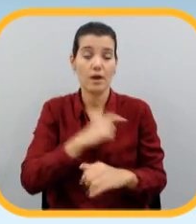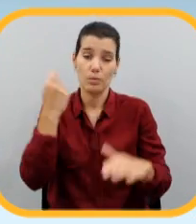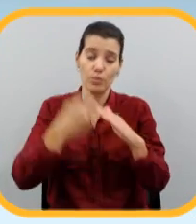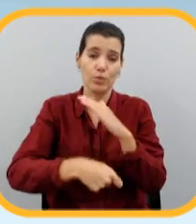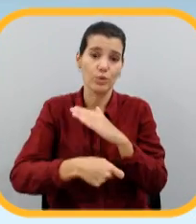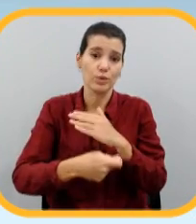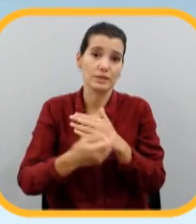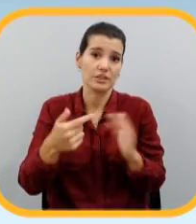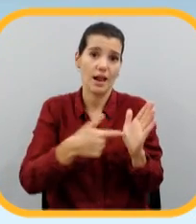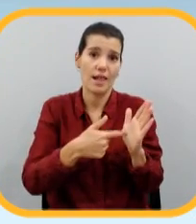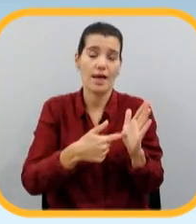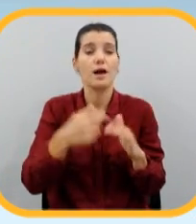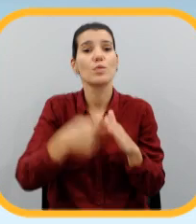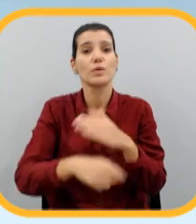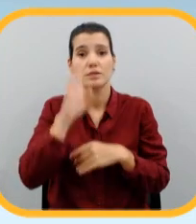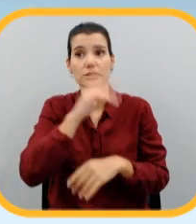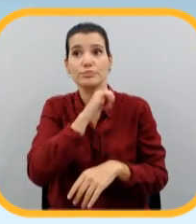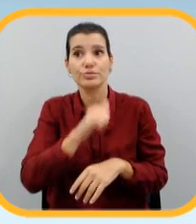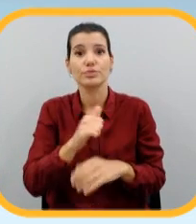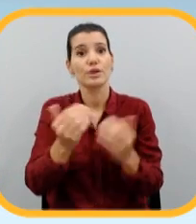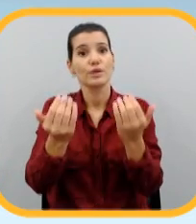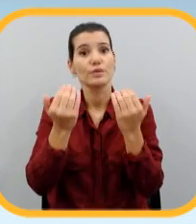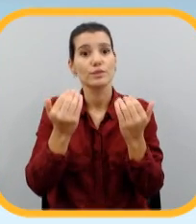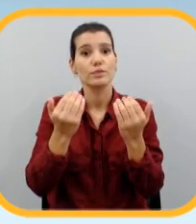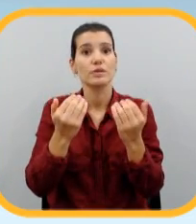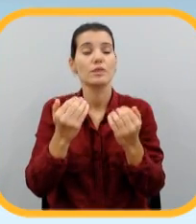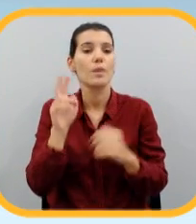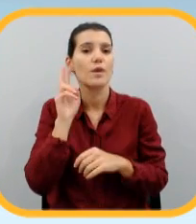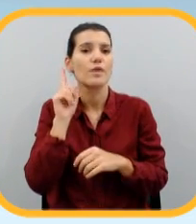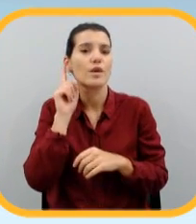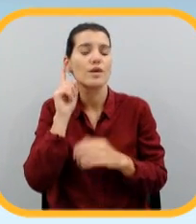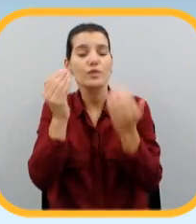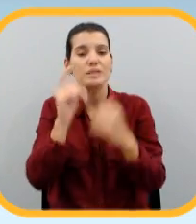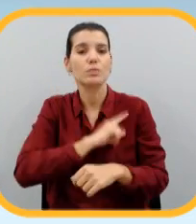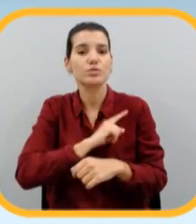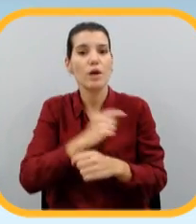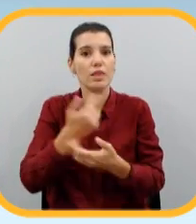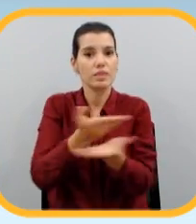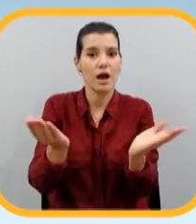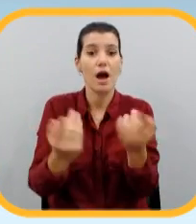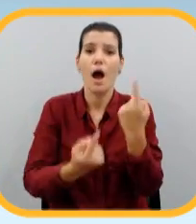que prometeu multas principescas a quem permitisse que o